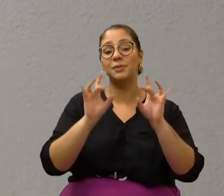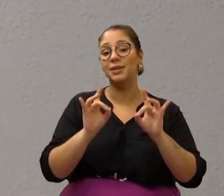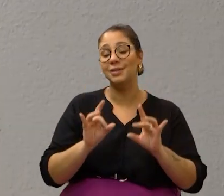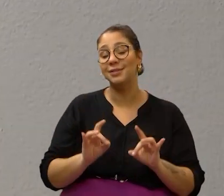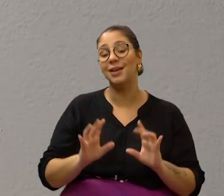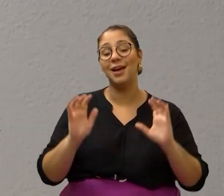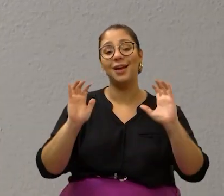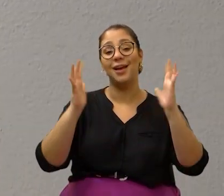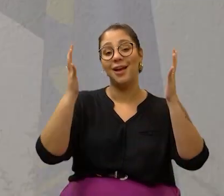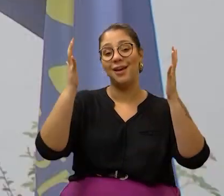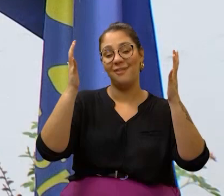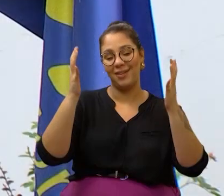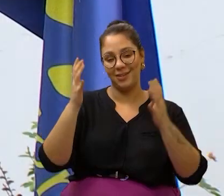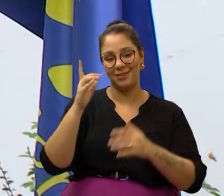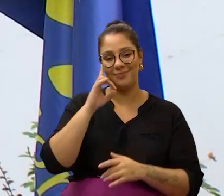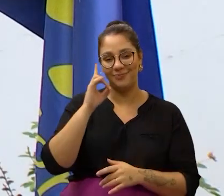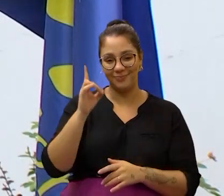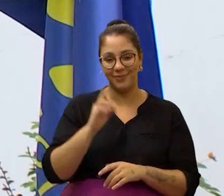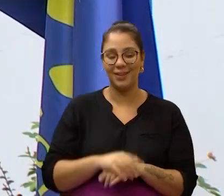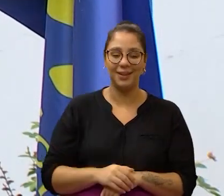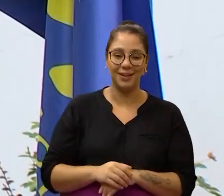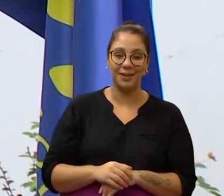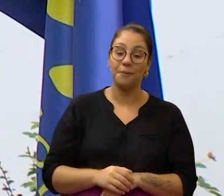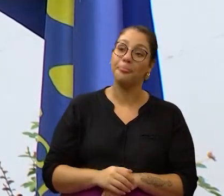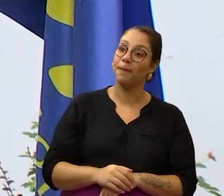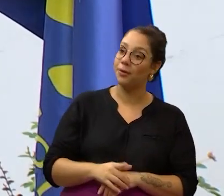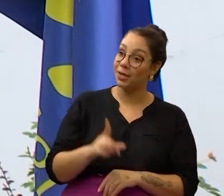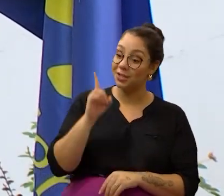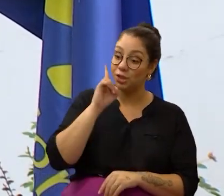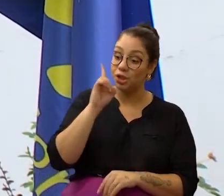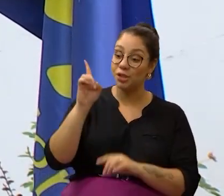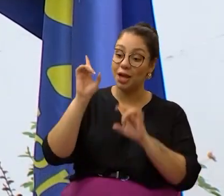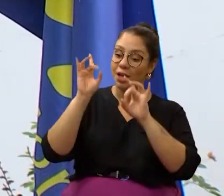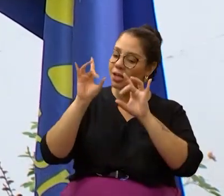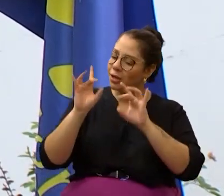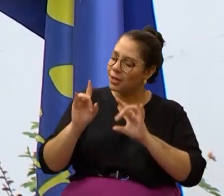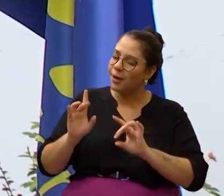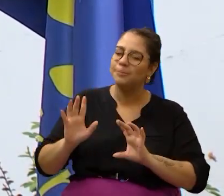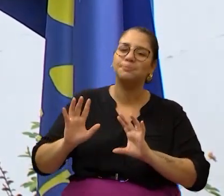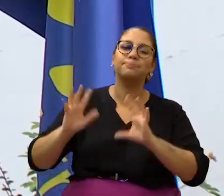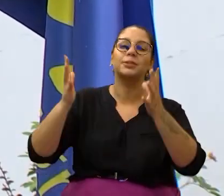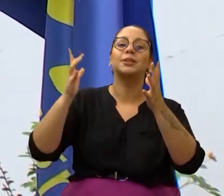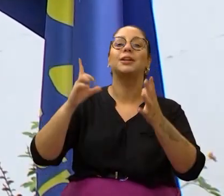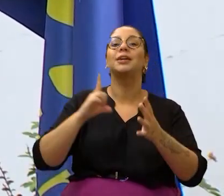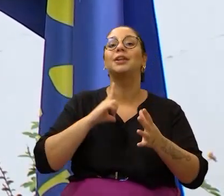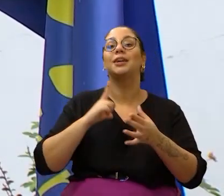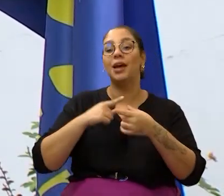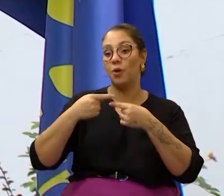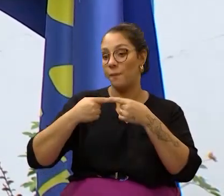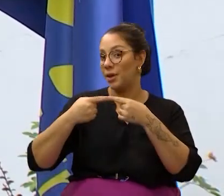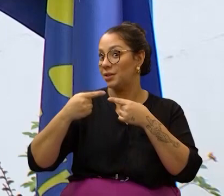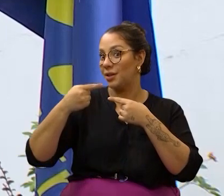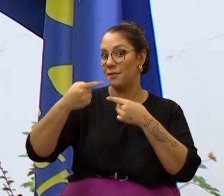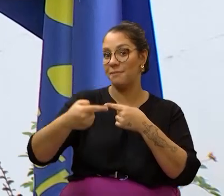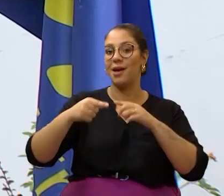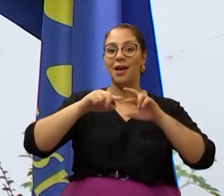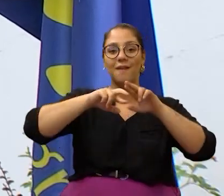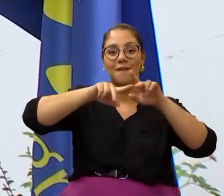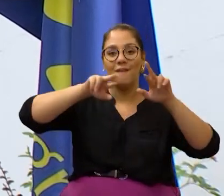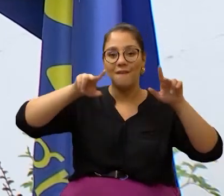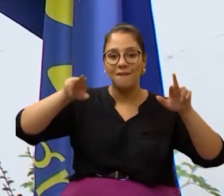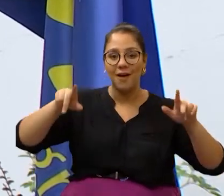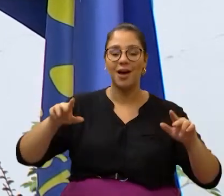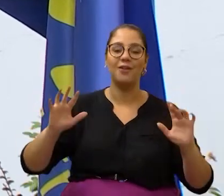para celebrar a data. Para comemorar essa data tão importante, nós programamos uma semana inteira de